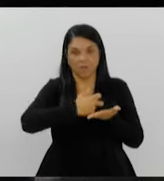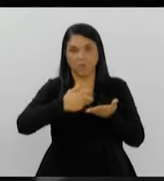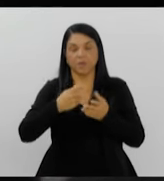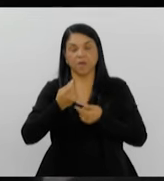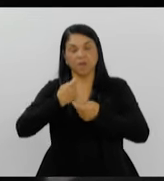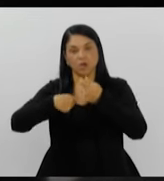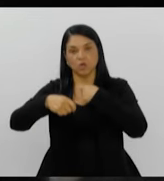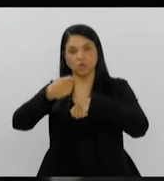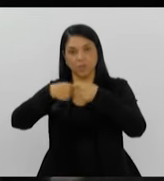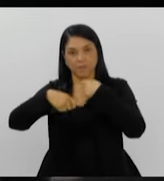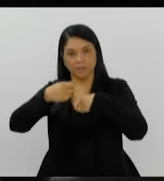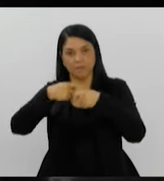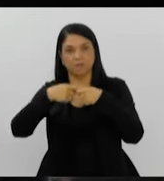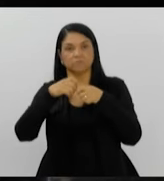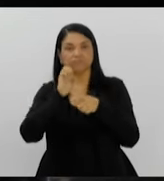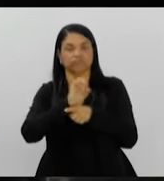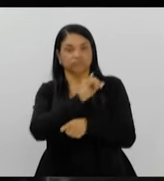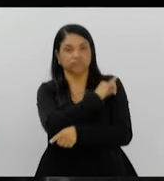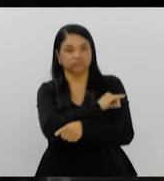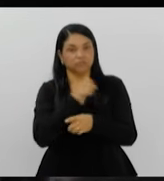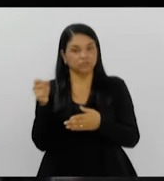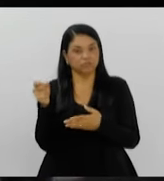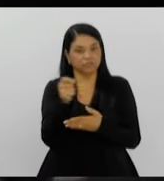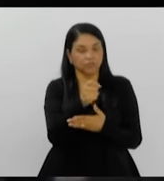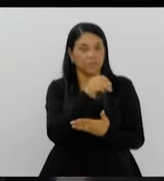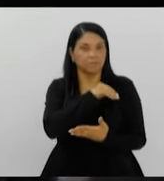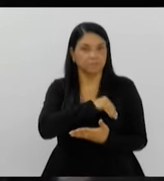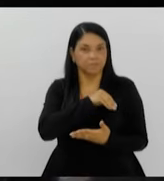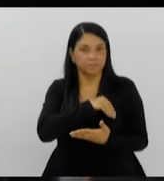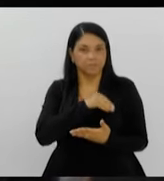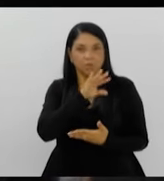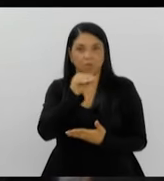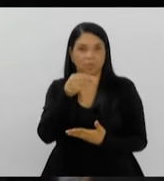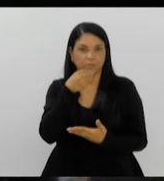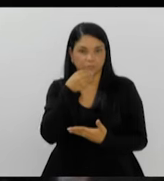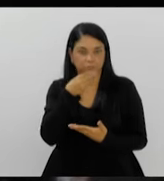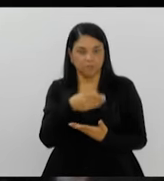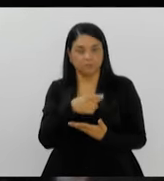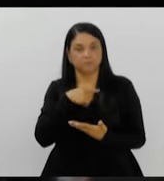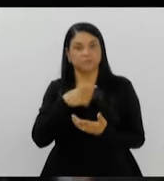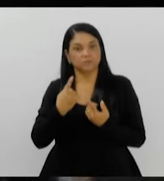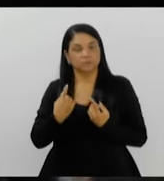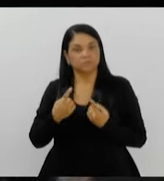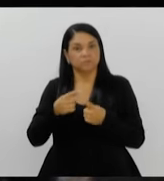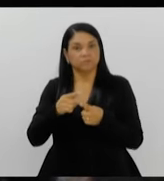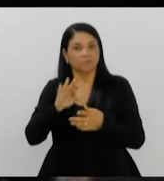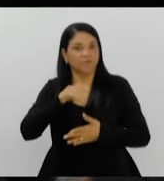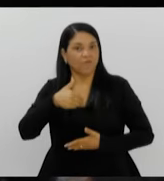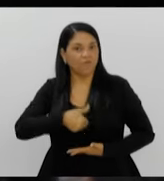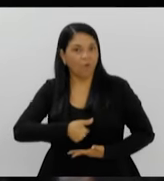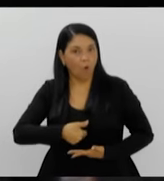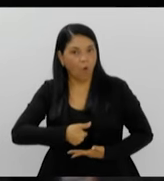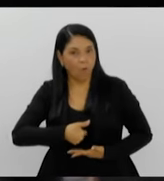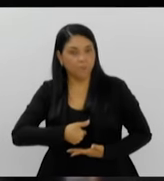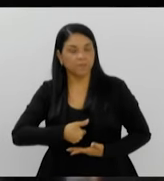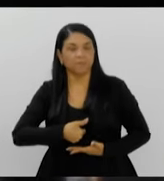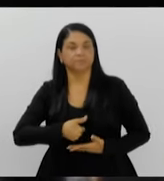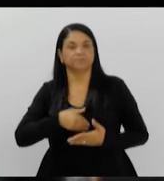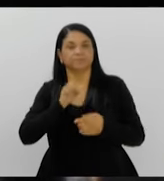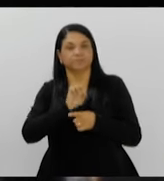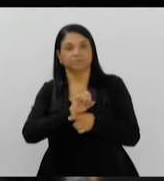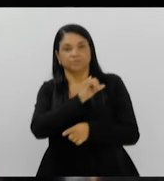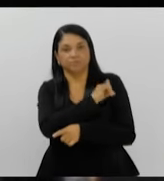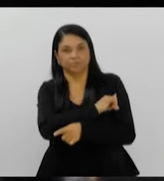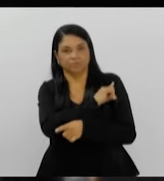do Rio de Janeiro gerar emprego e oportunidade paraas pessoas combater a fome no estado do Rio de